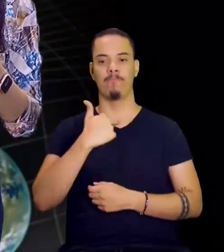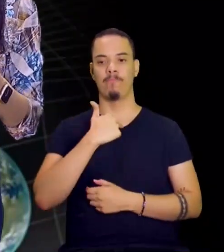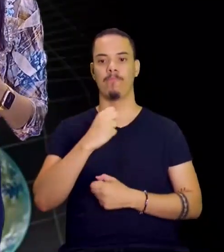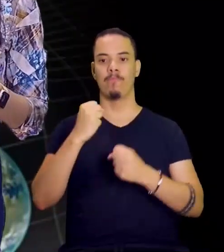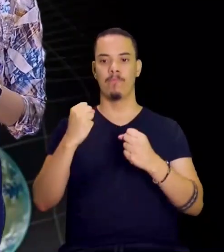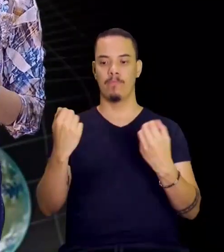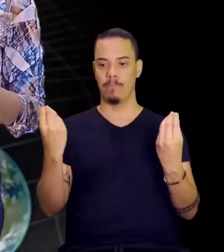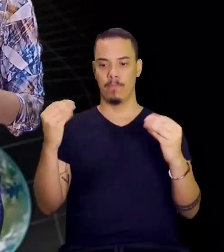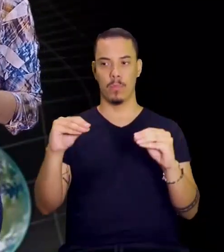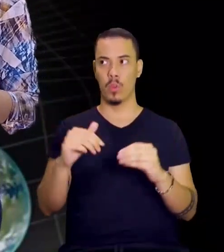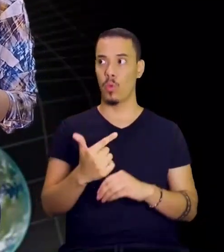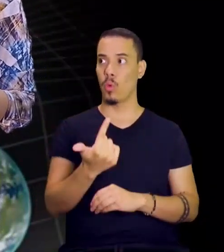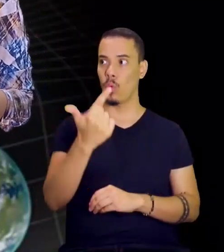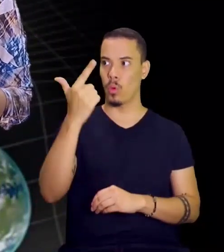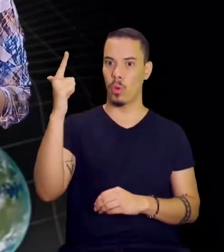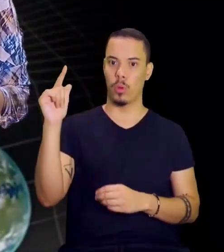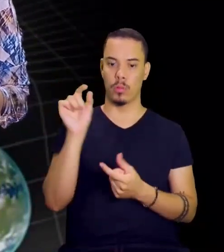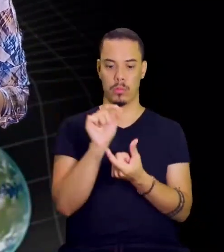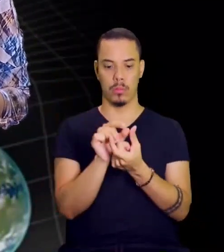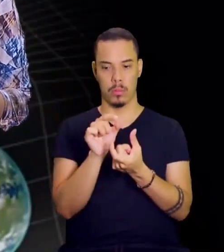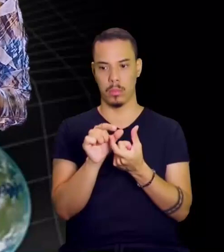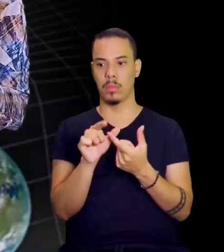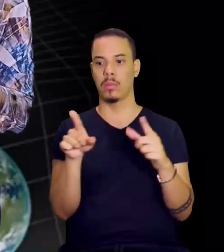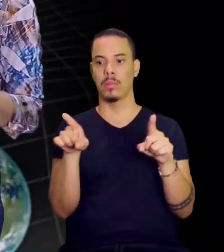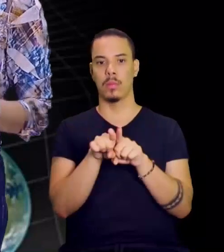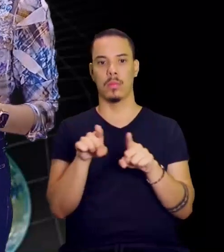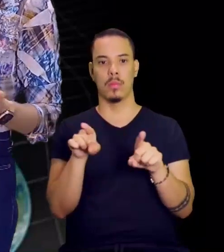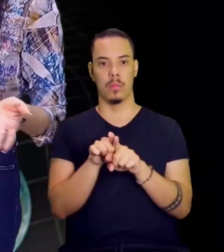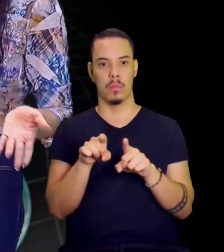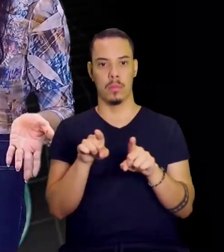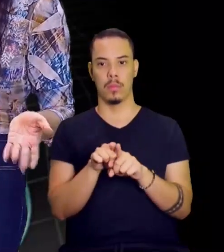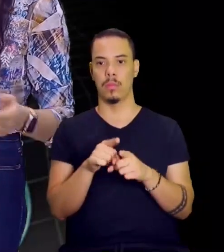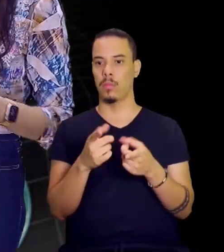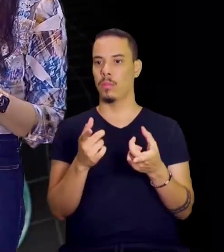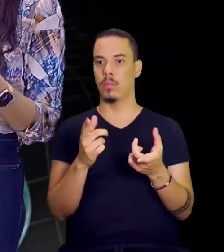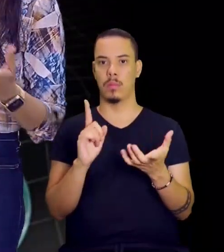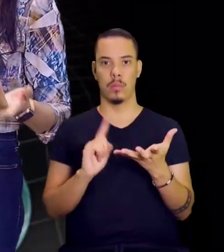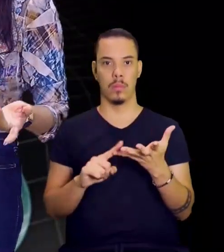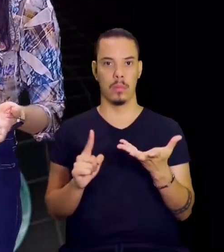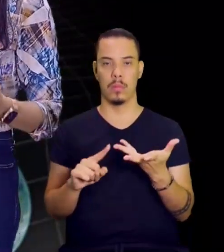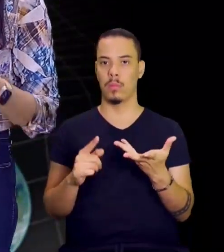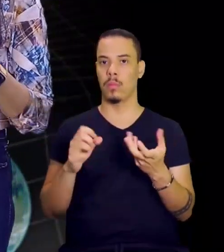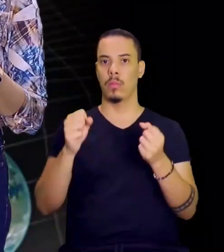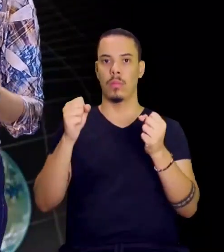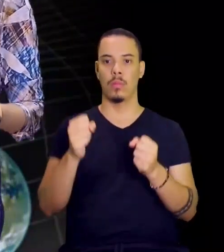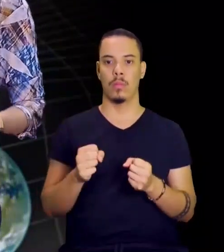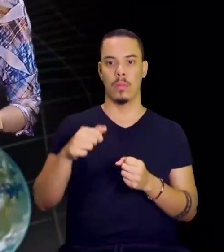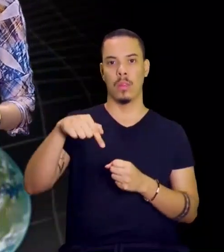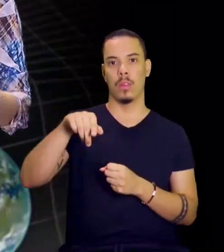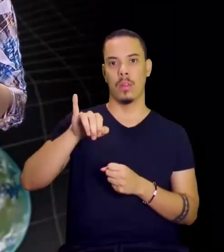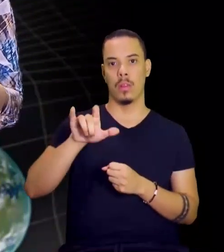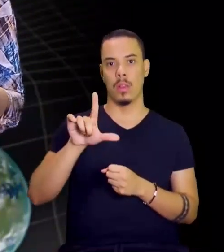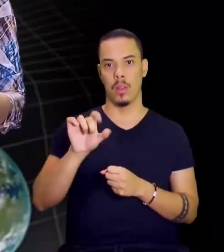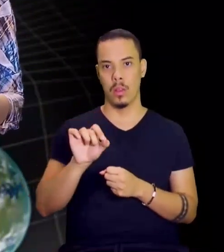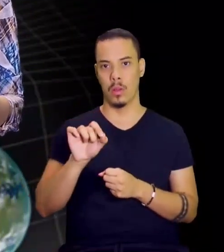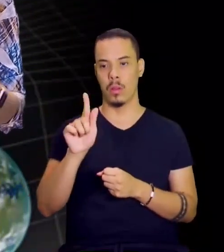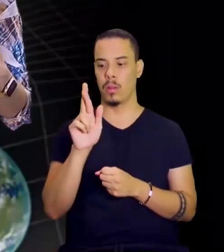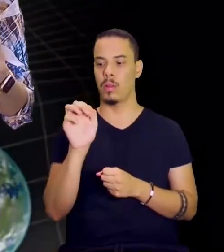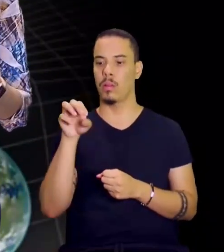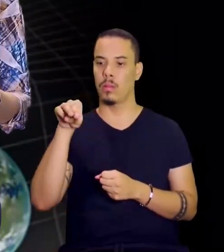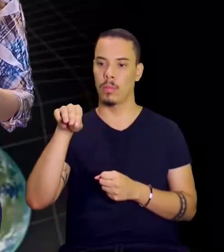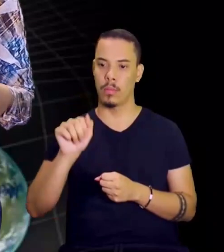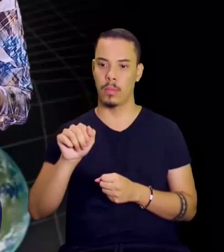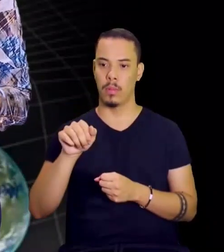para qualquer outra unidade de medida. Quilolitro, quilograma. Isso, quilograma, quilolitro. Então, eu posso representar